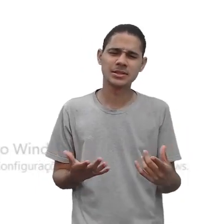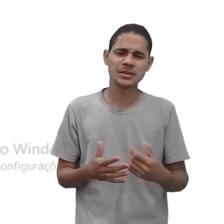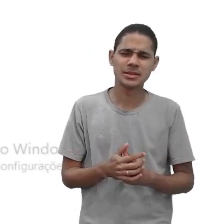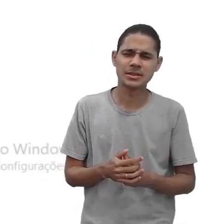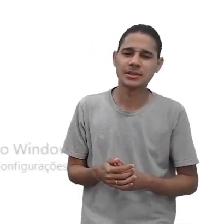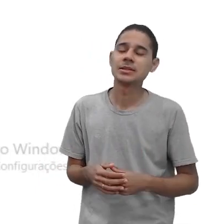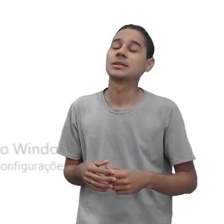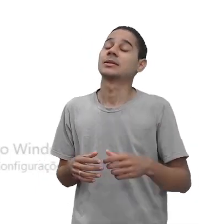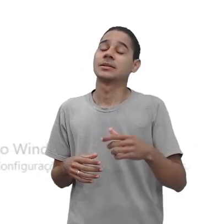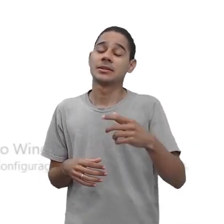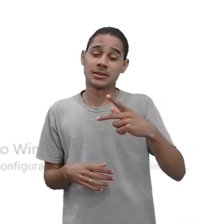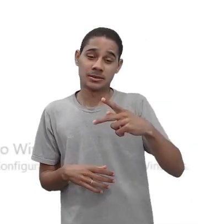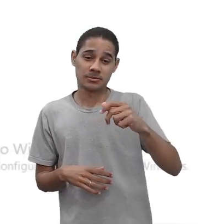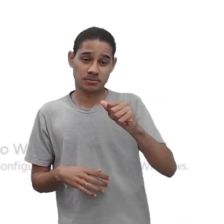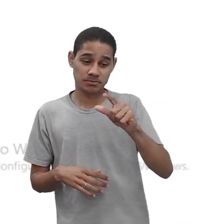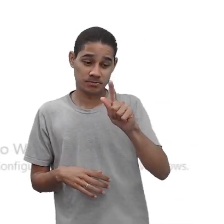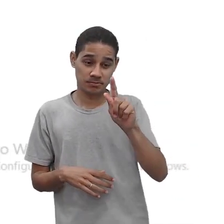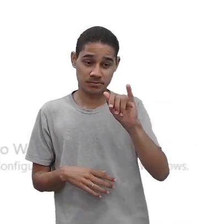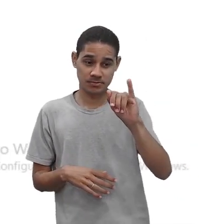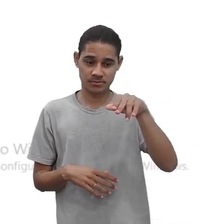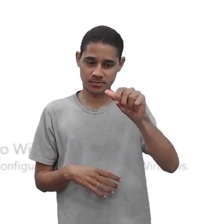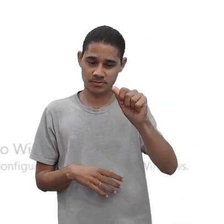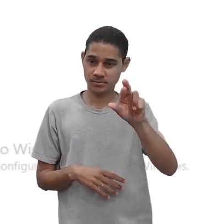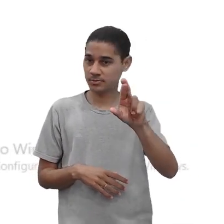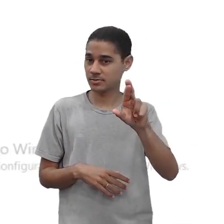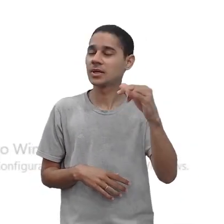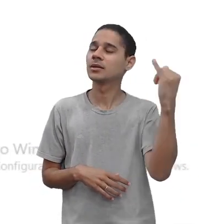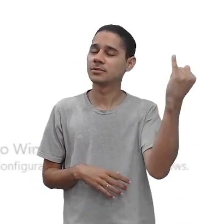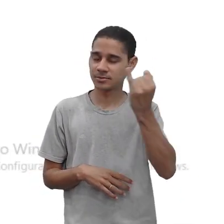tem que estar dando uma atenção muito forte para esse tipo